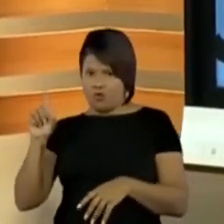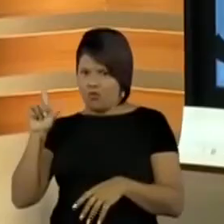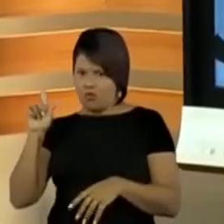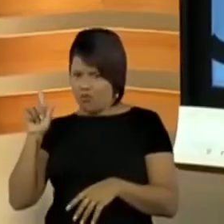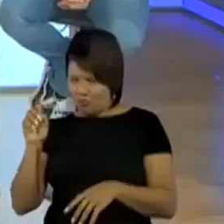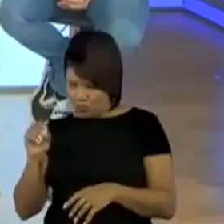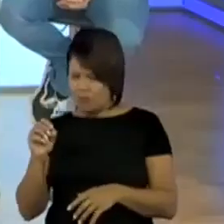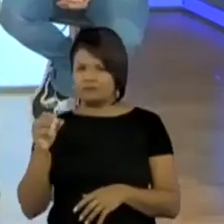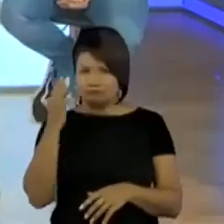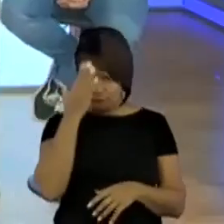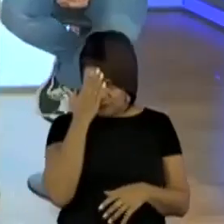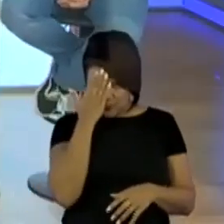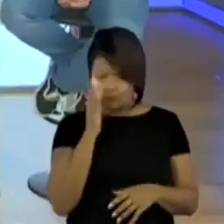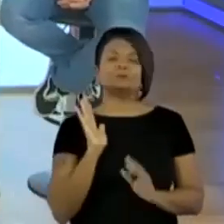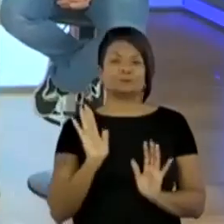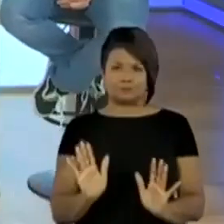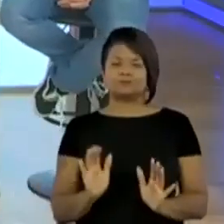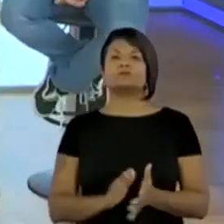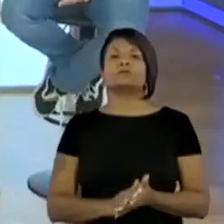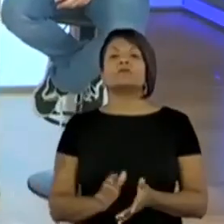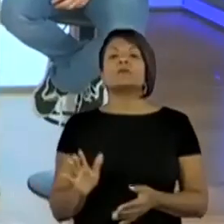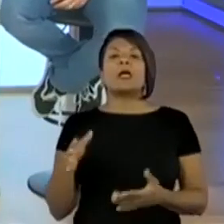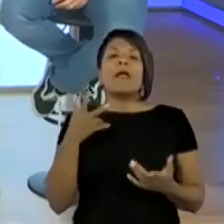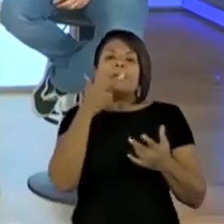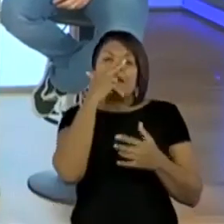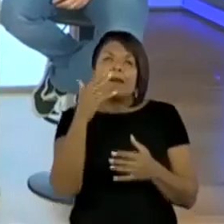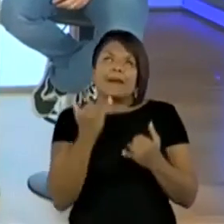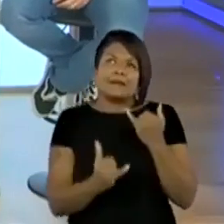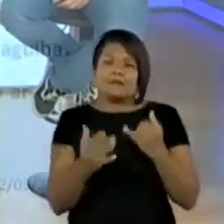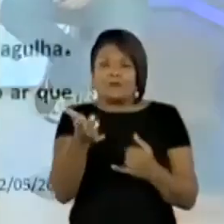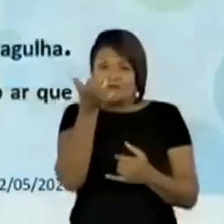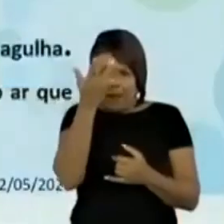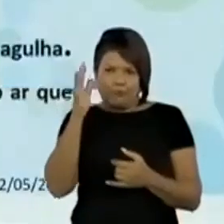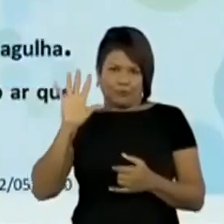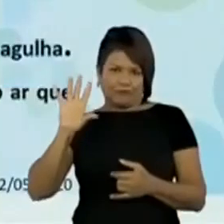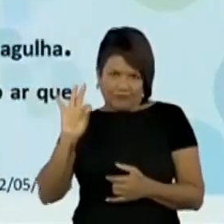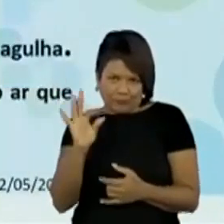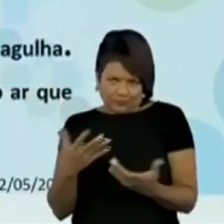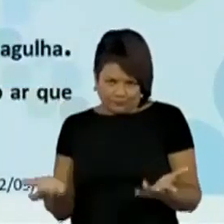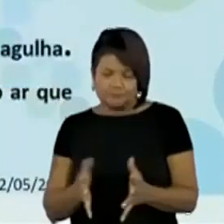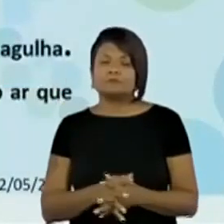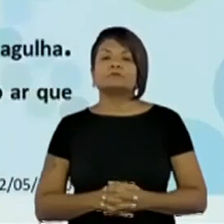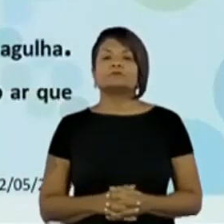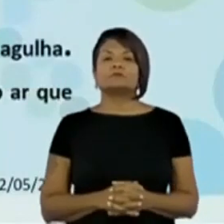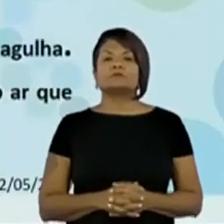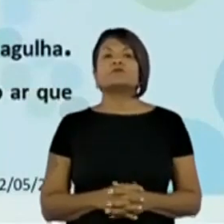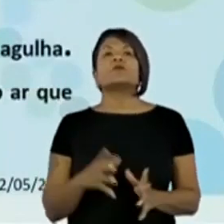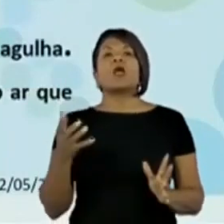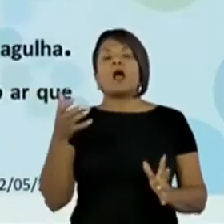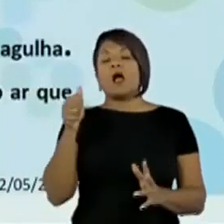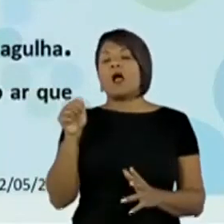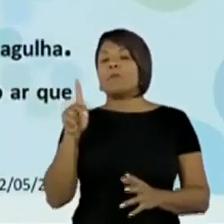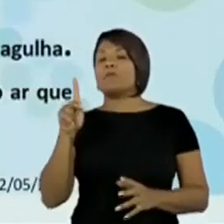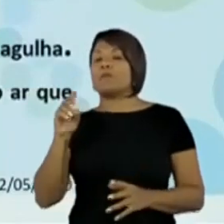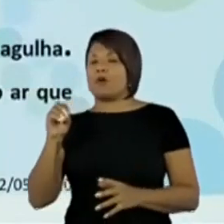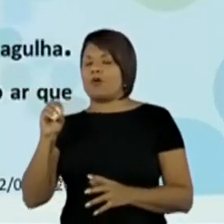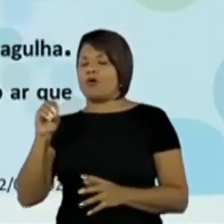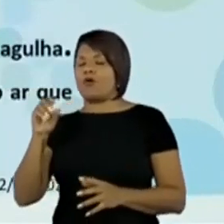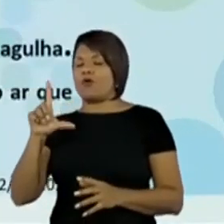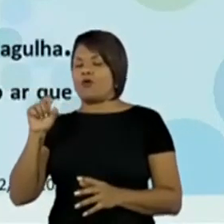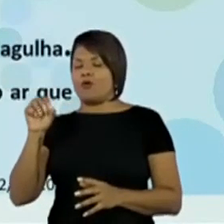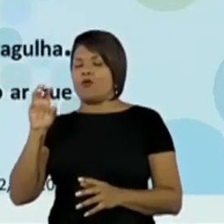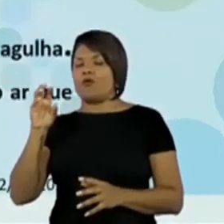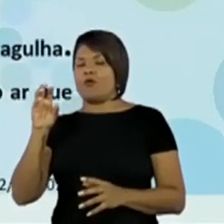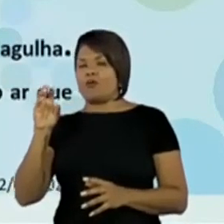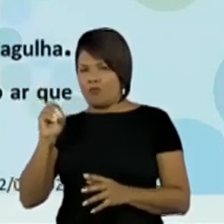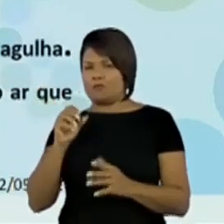entender? Então vamos lá. É uma fábula, tá? Um apólogo, Machado de Assis. Era uma vez uma